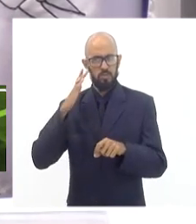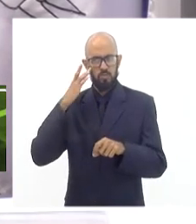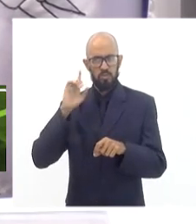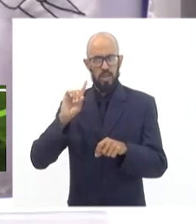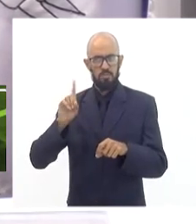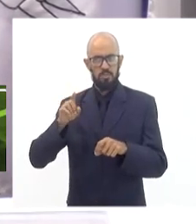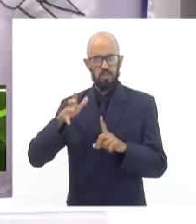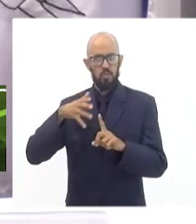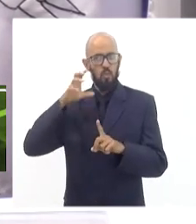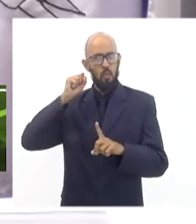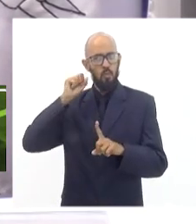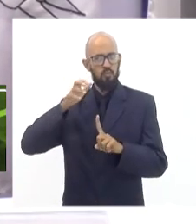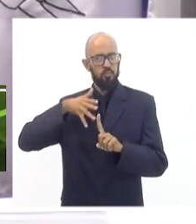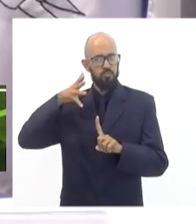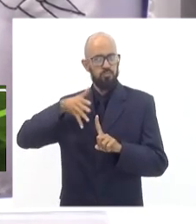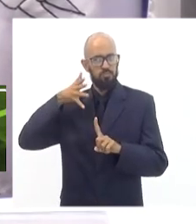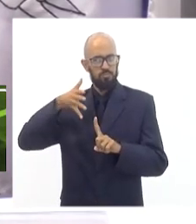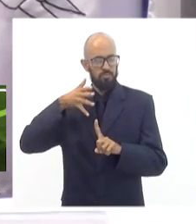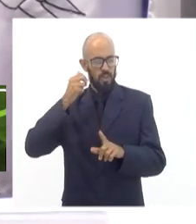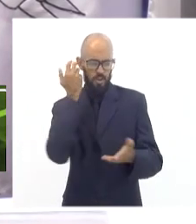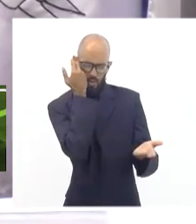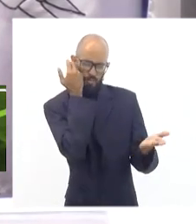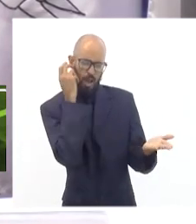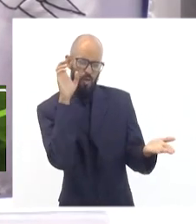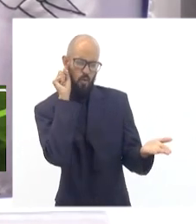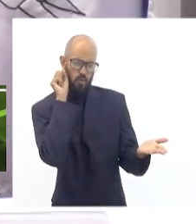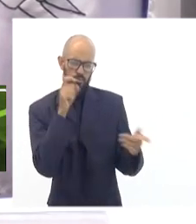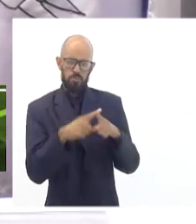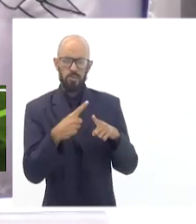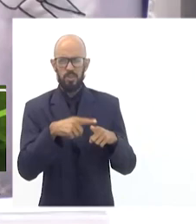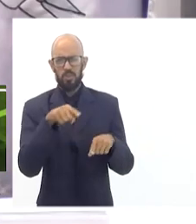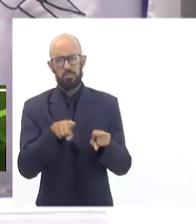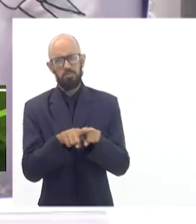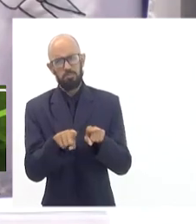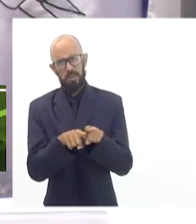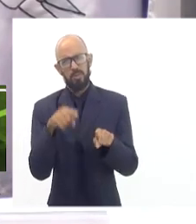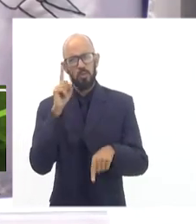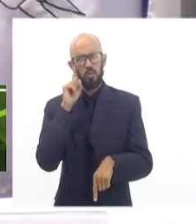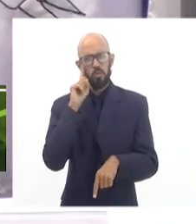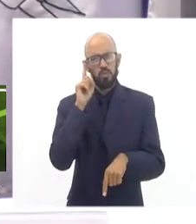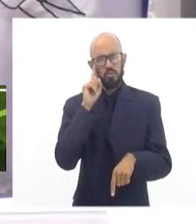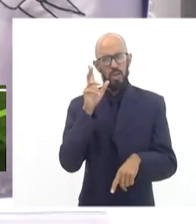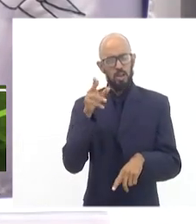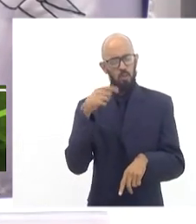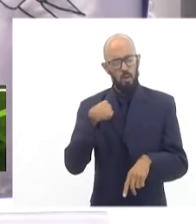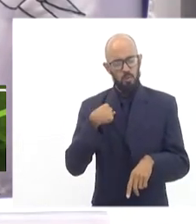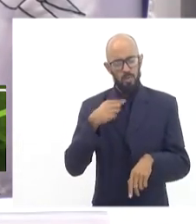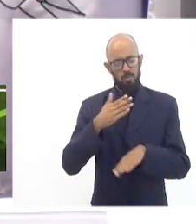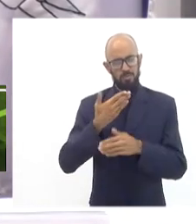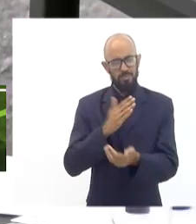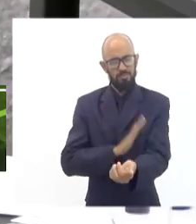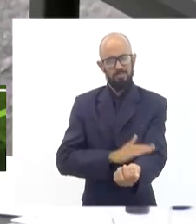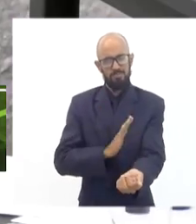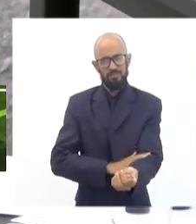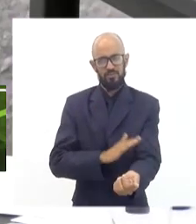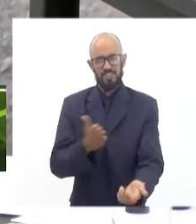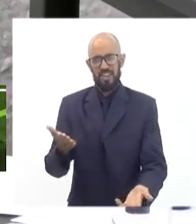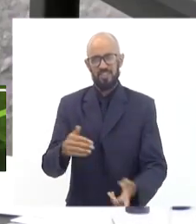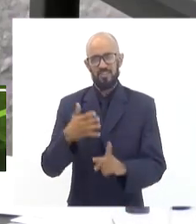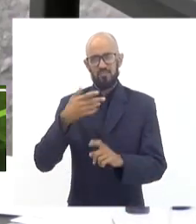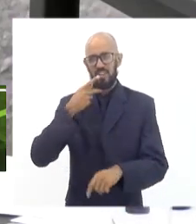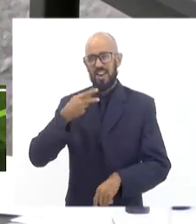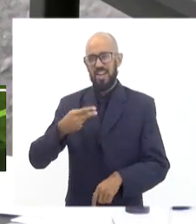discursos melhor mar não olha arrumar outro ele também discursa todo dia ele é maníaco como eu né